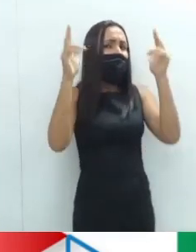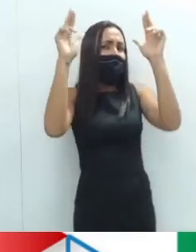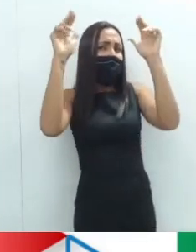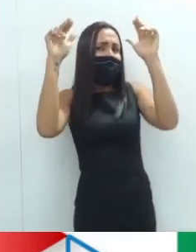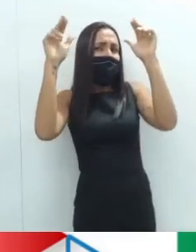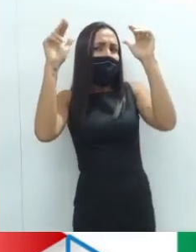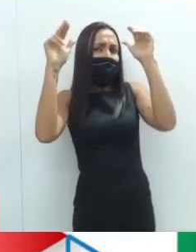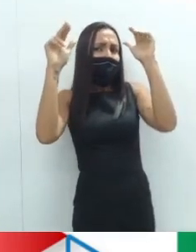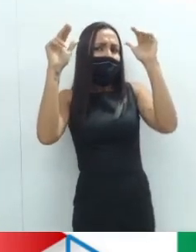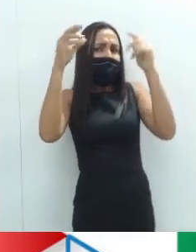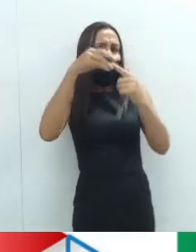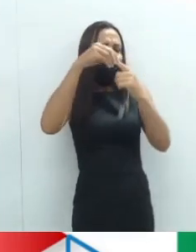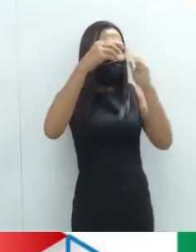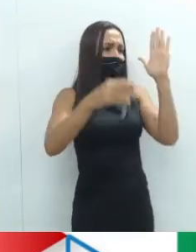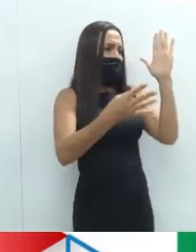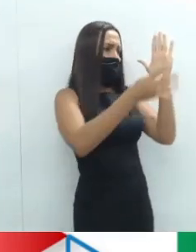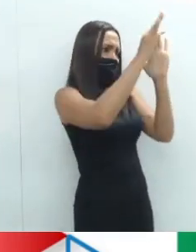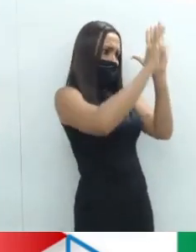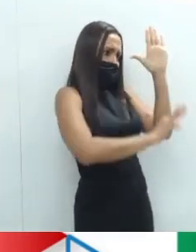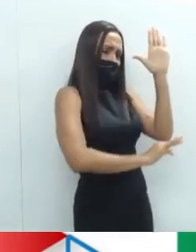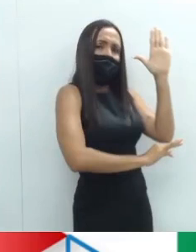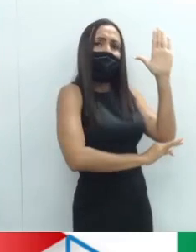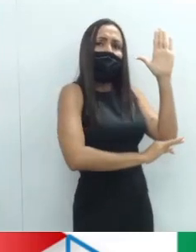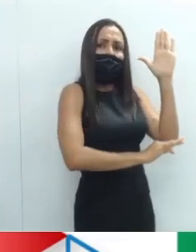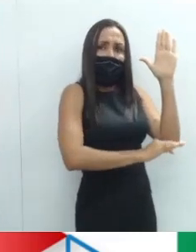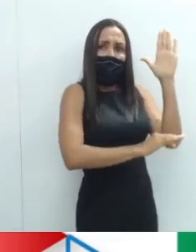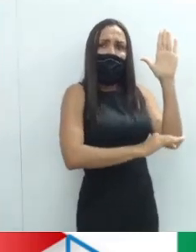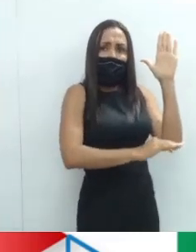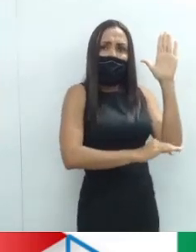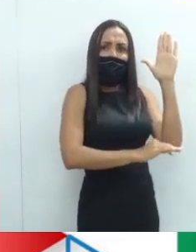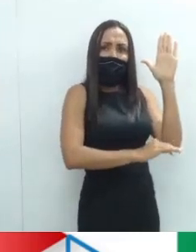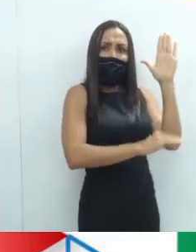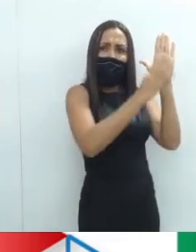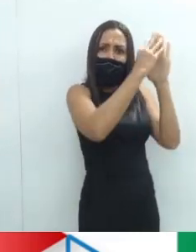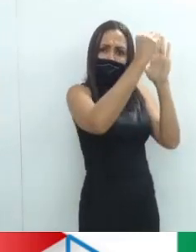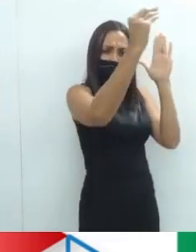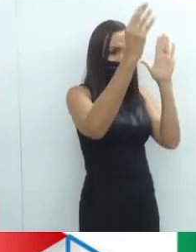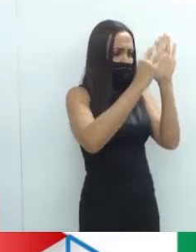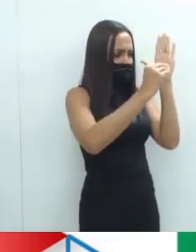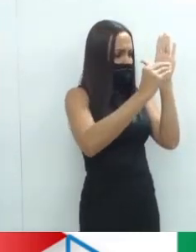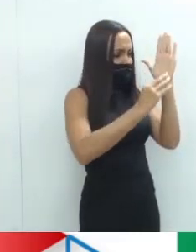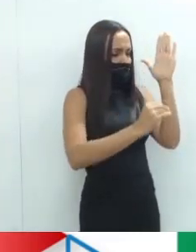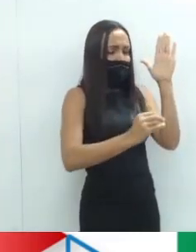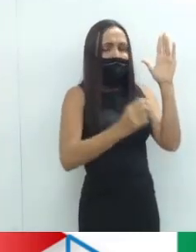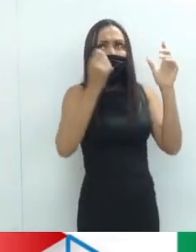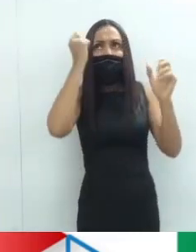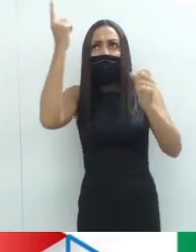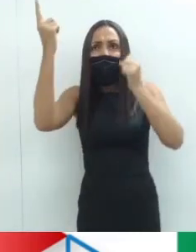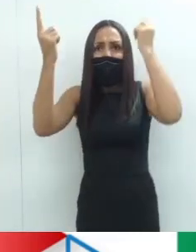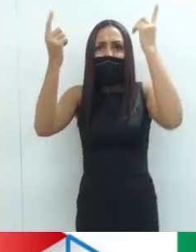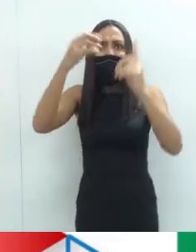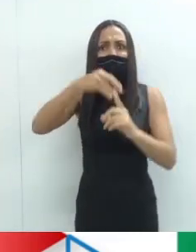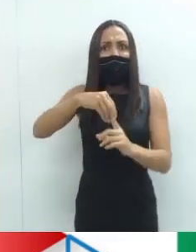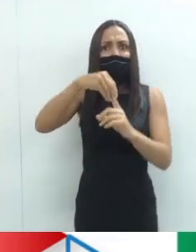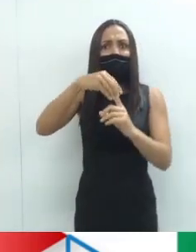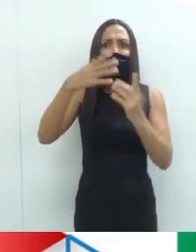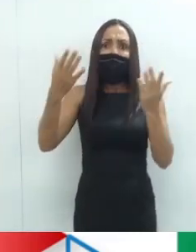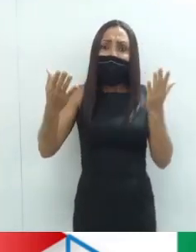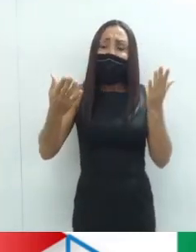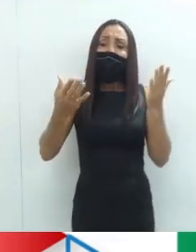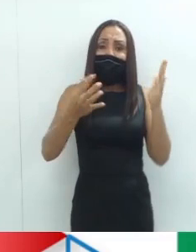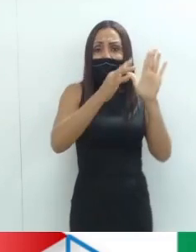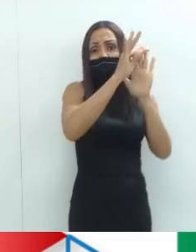do texto, tentar retirar do texto quais são as ideias principais. Nós sabemos que um